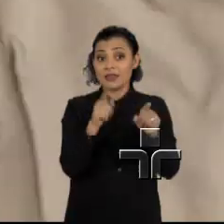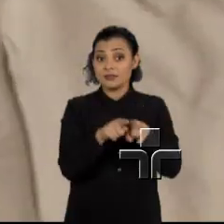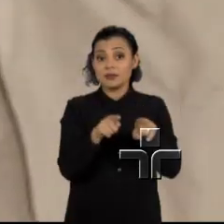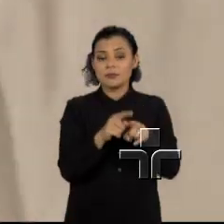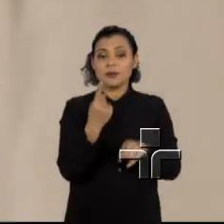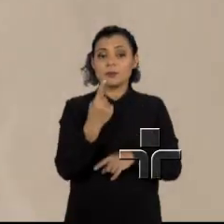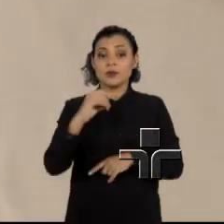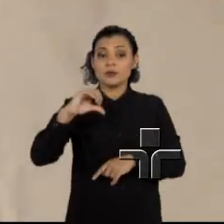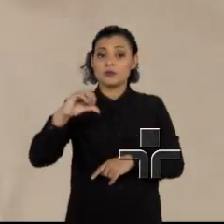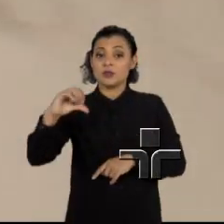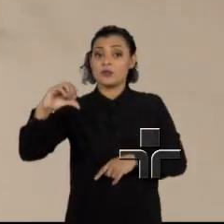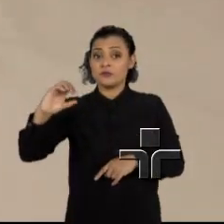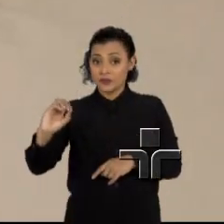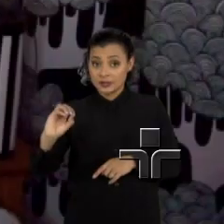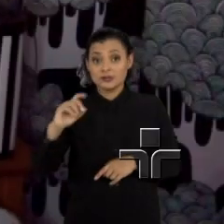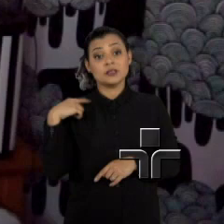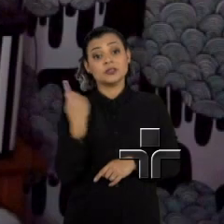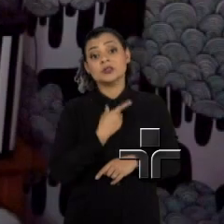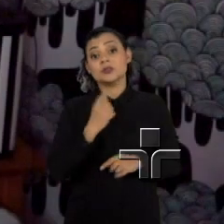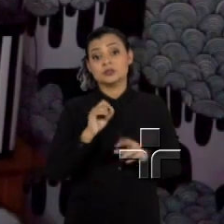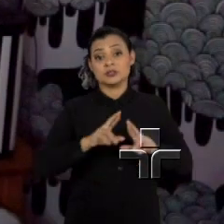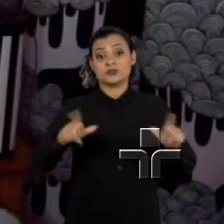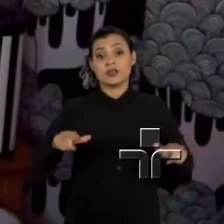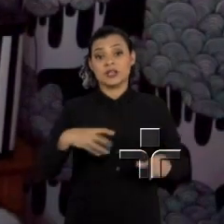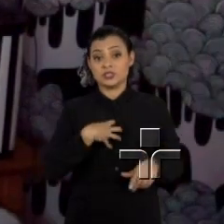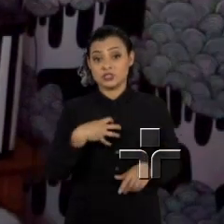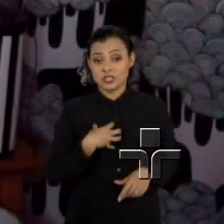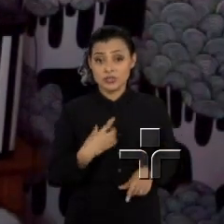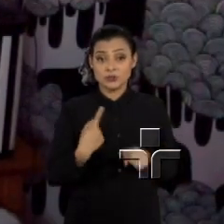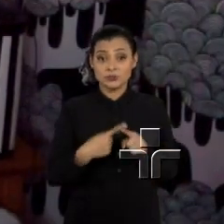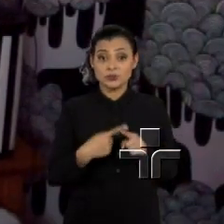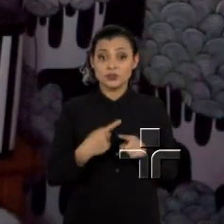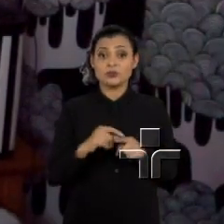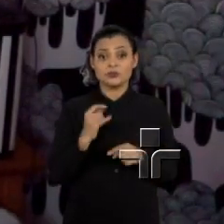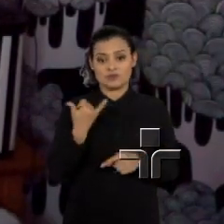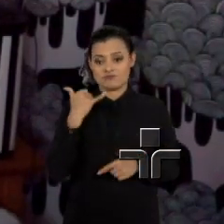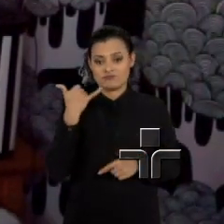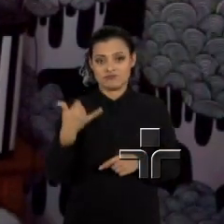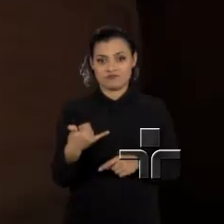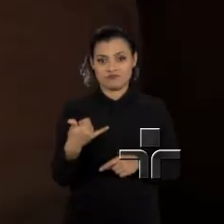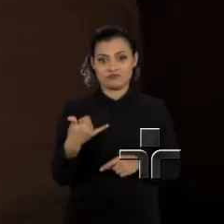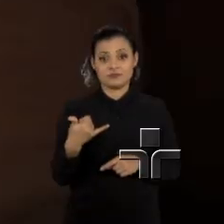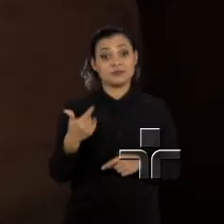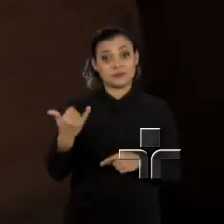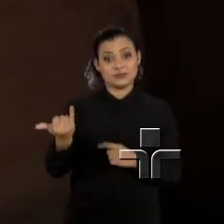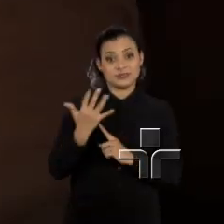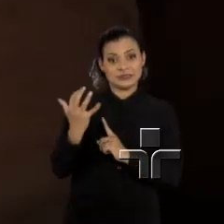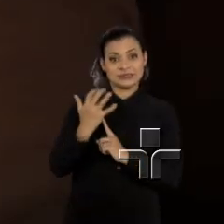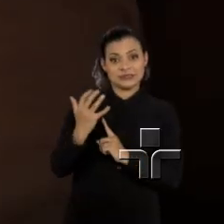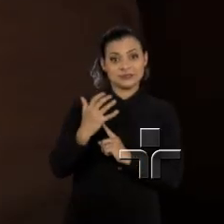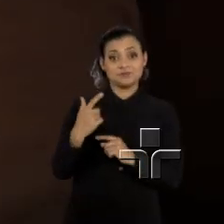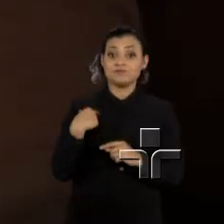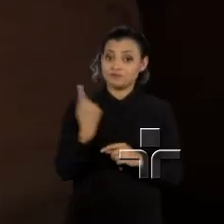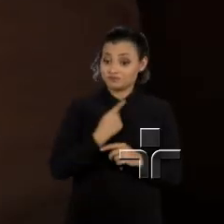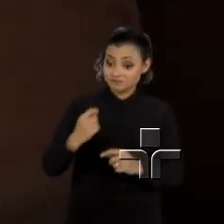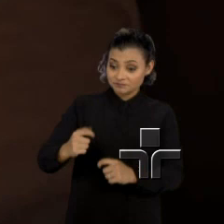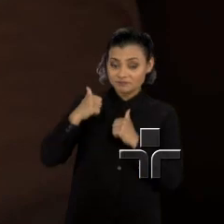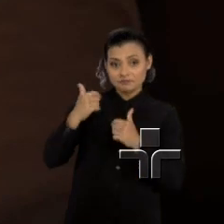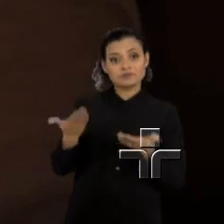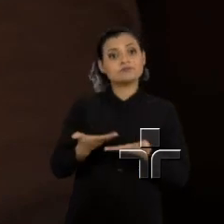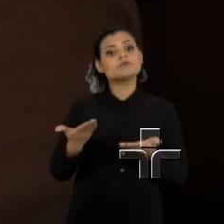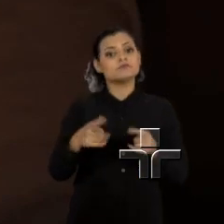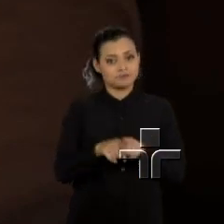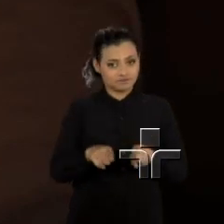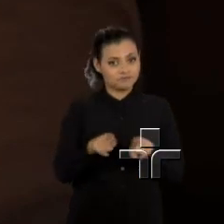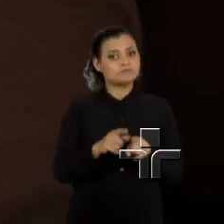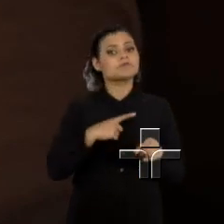de 90, nós vivemos um cenário diferente, que esses dispositivos eletrônicos que entraram nas nossas vidas para nos beneficiar, no entanto, eles